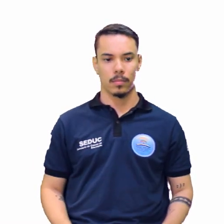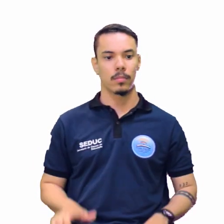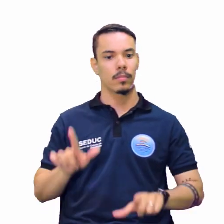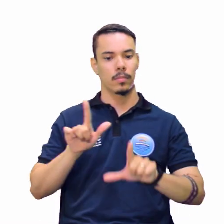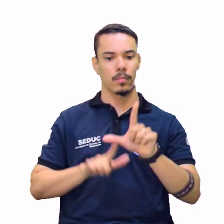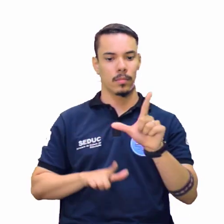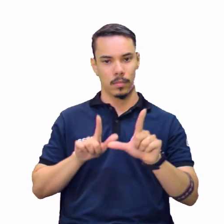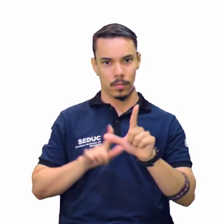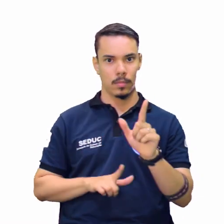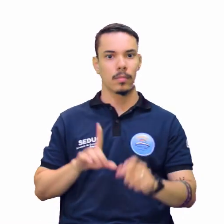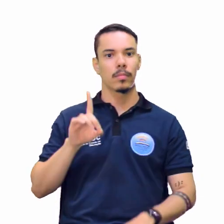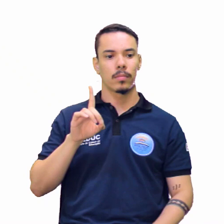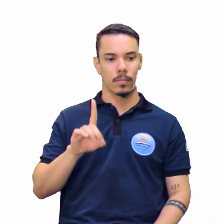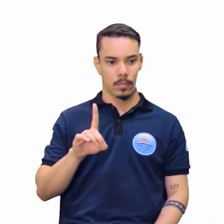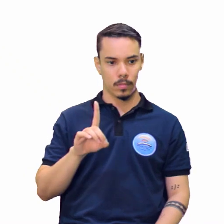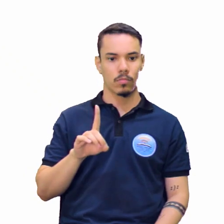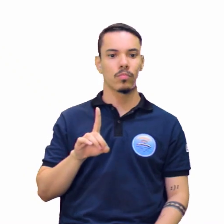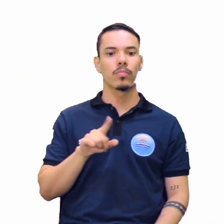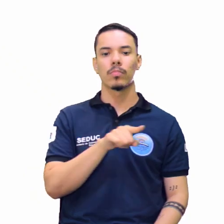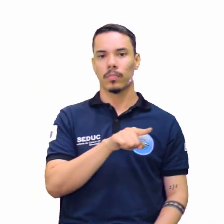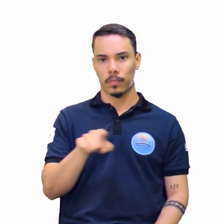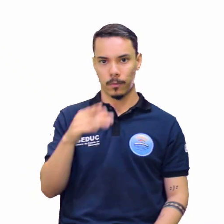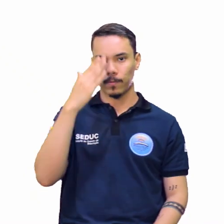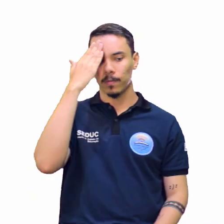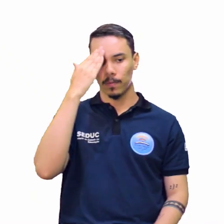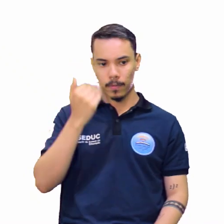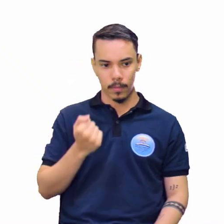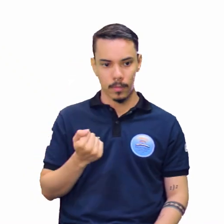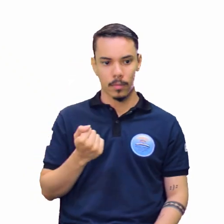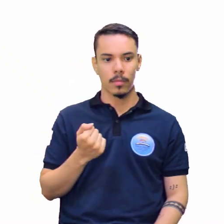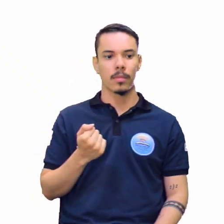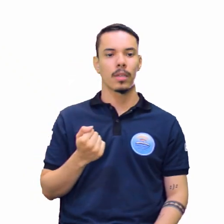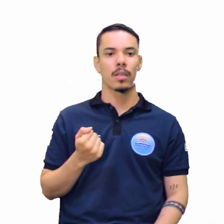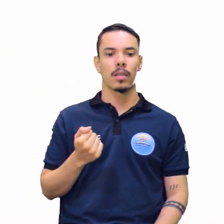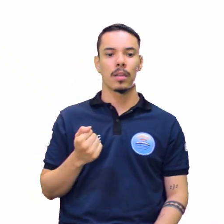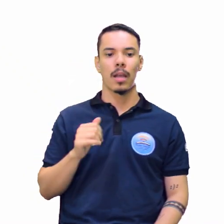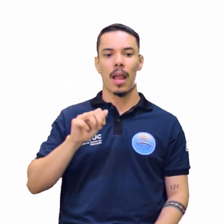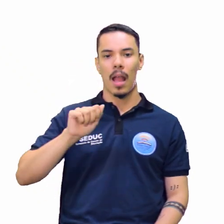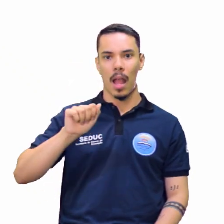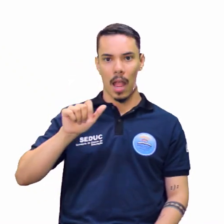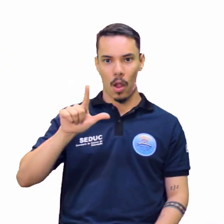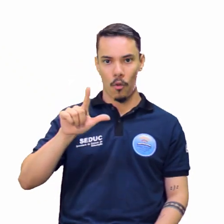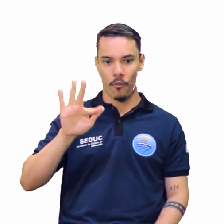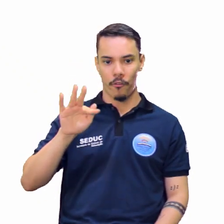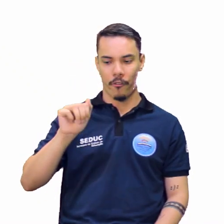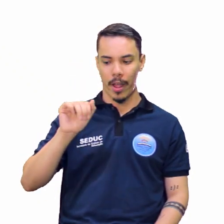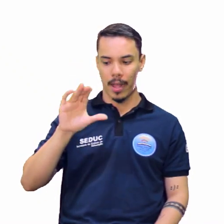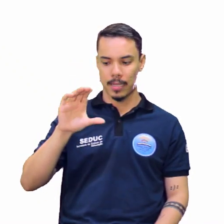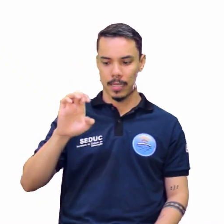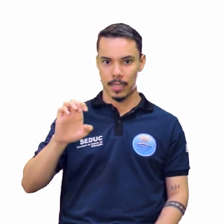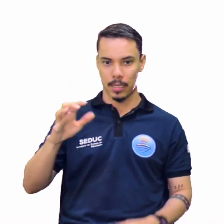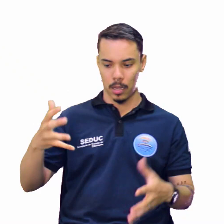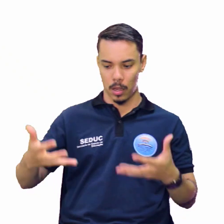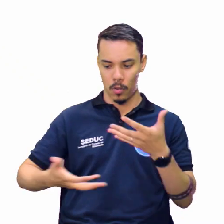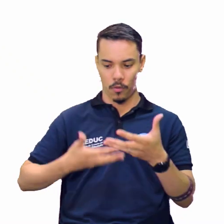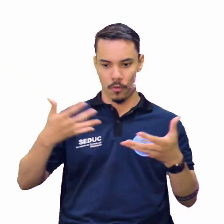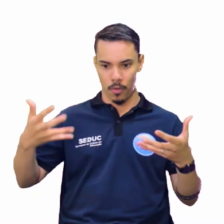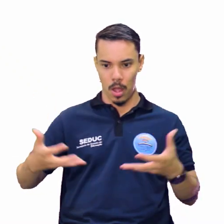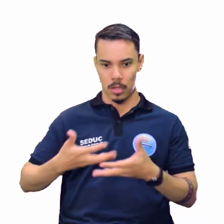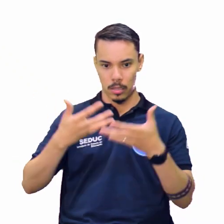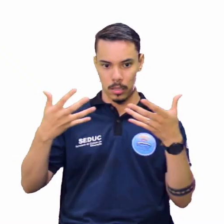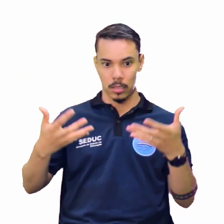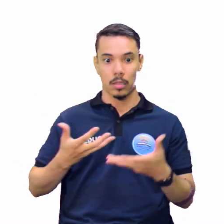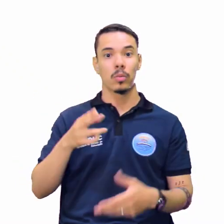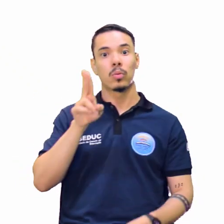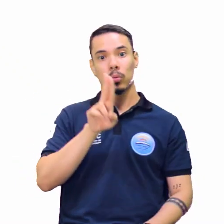o gabarito letra D que você já sabe né que a palavra alface é uma palavra que é